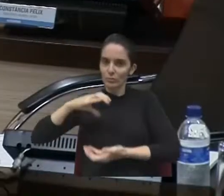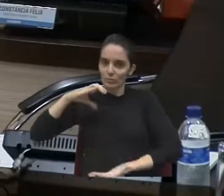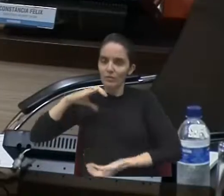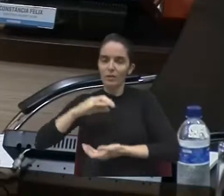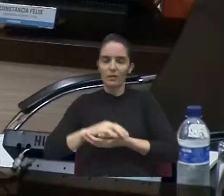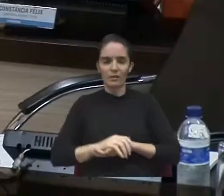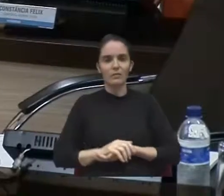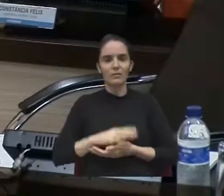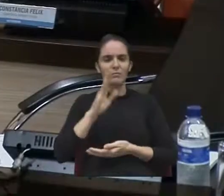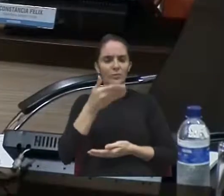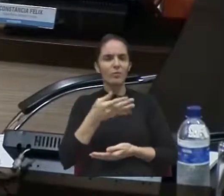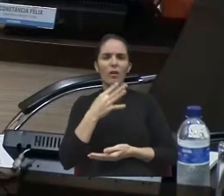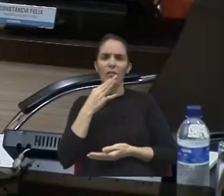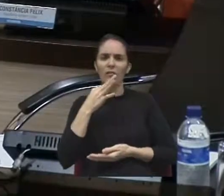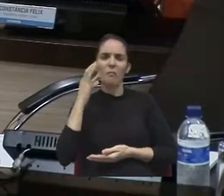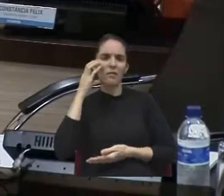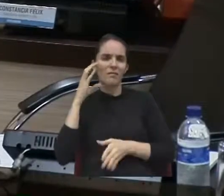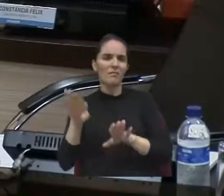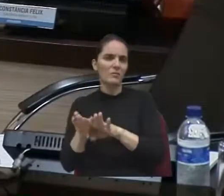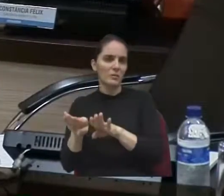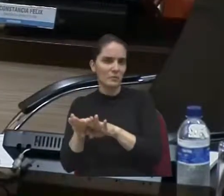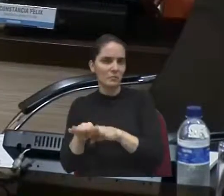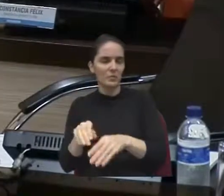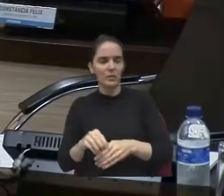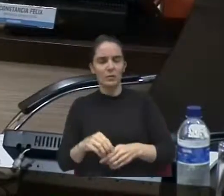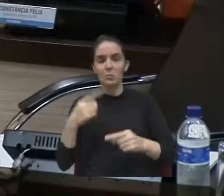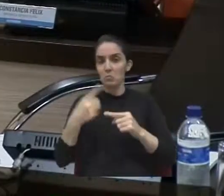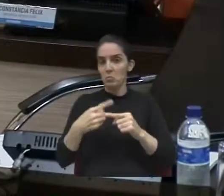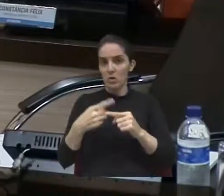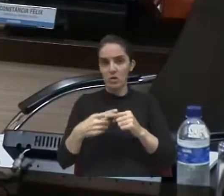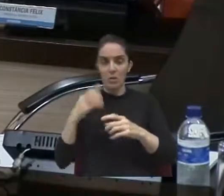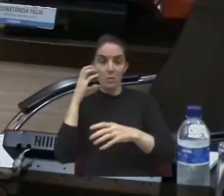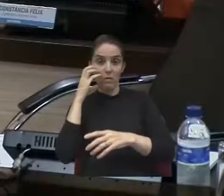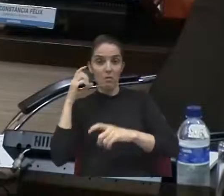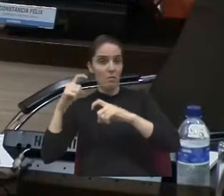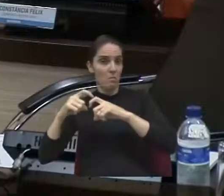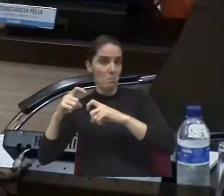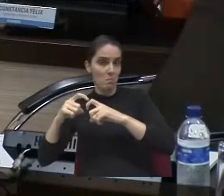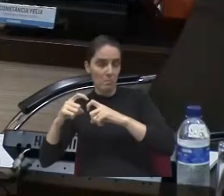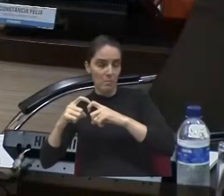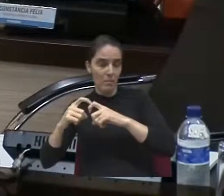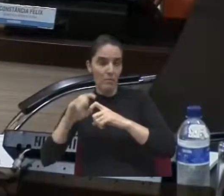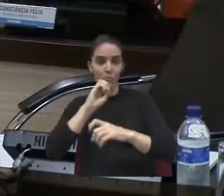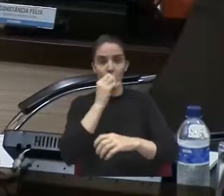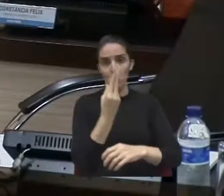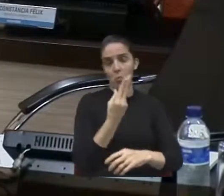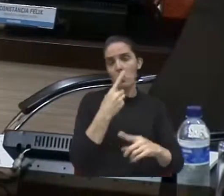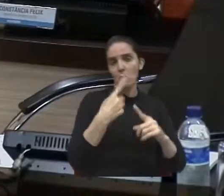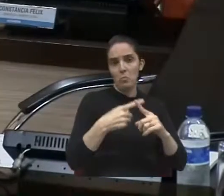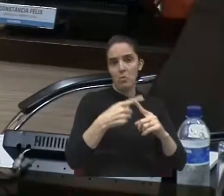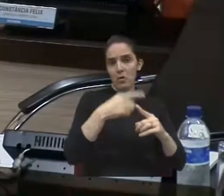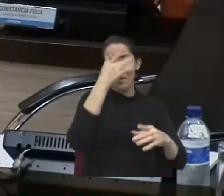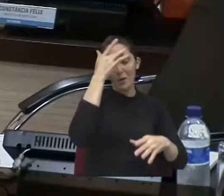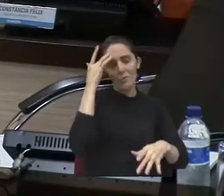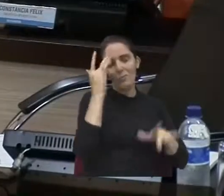seja pelo exercício da medicina, ou mesmo por um contato